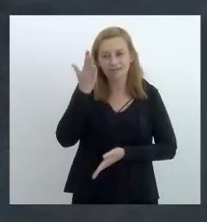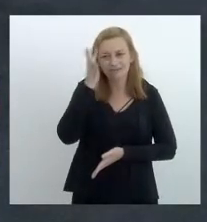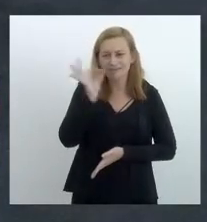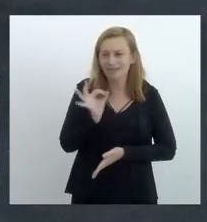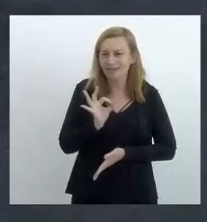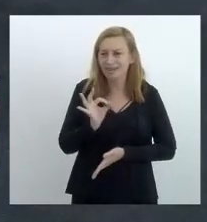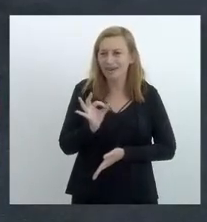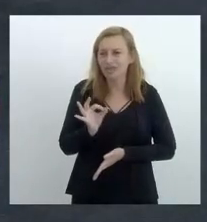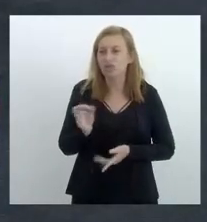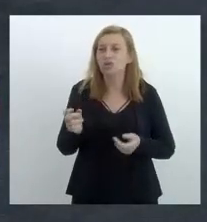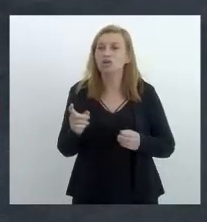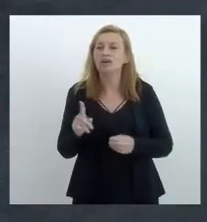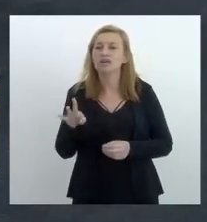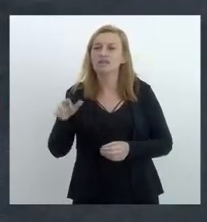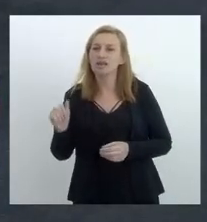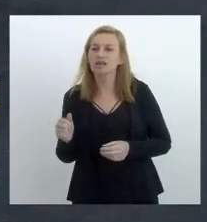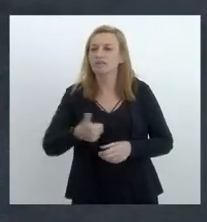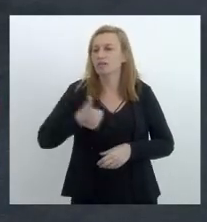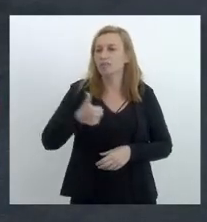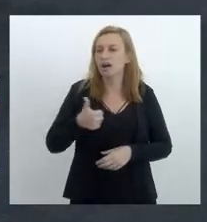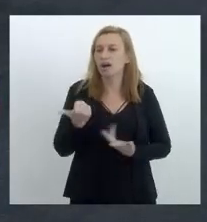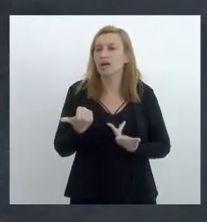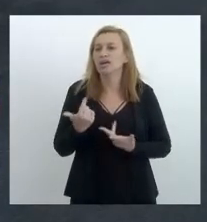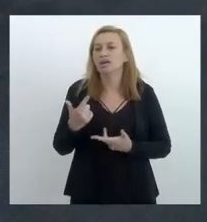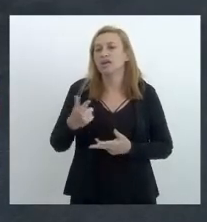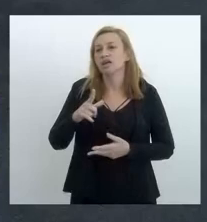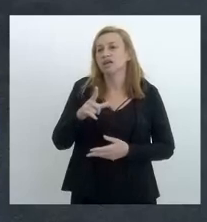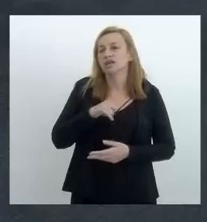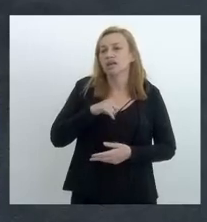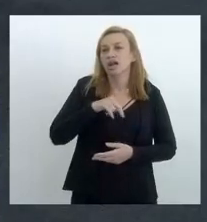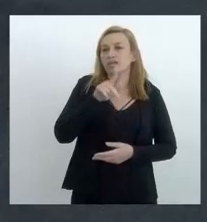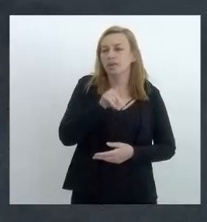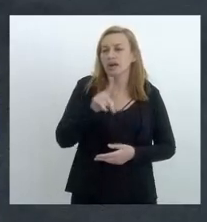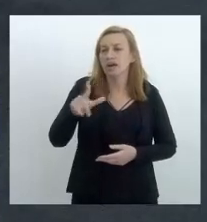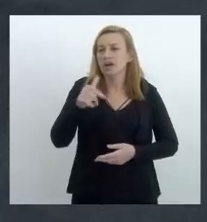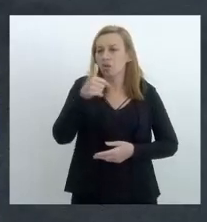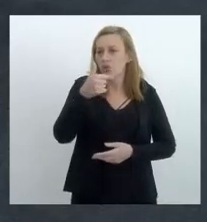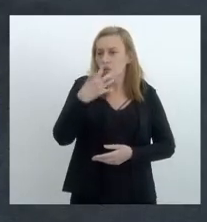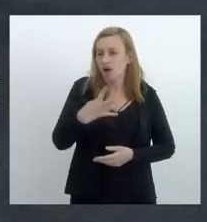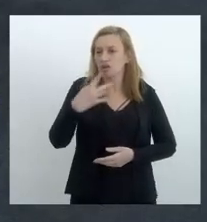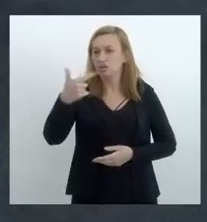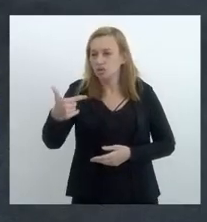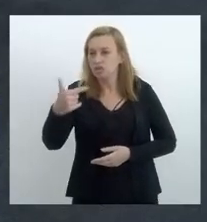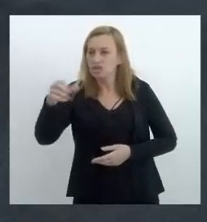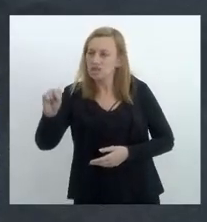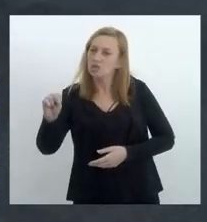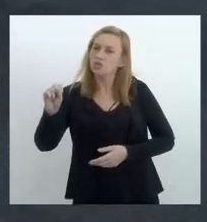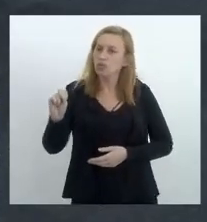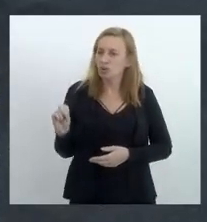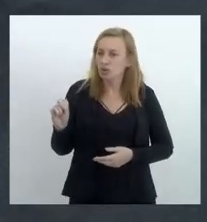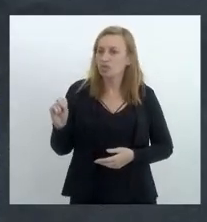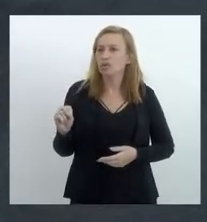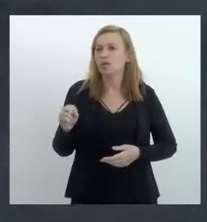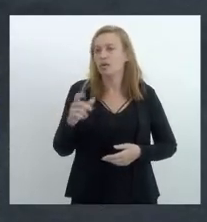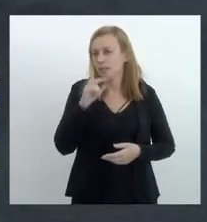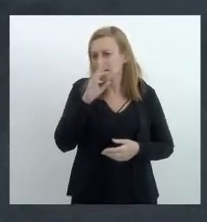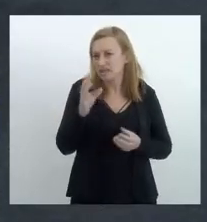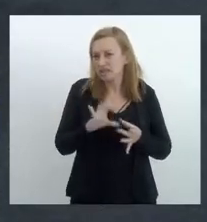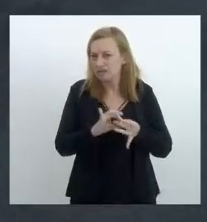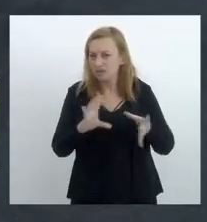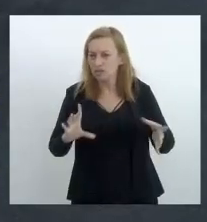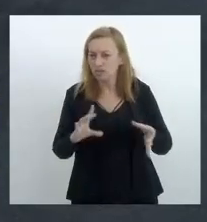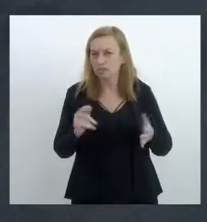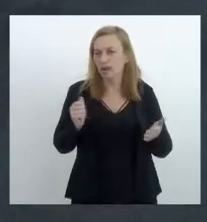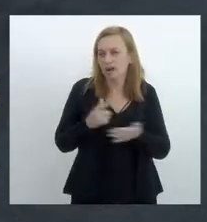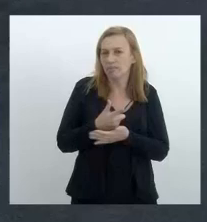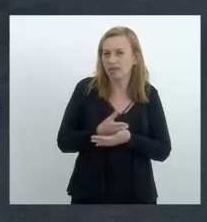sobre a vinculação das receitas primárias, que contém lá no PL 4852. Ele parece que vincula as receitas primárias para o pagamento da dívida,